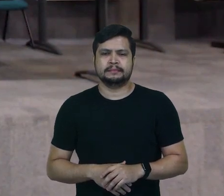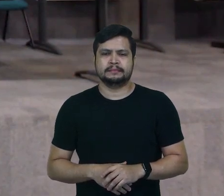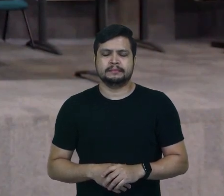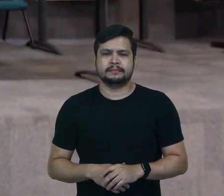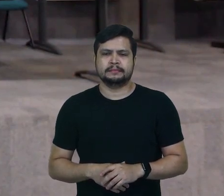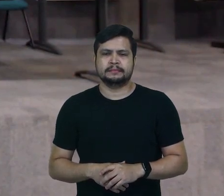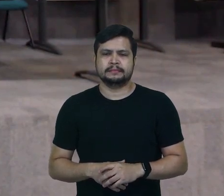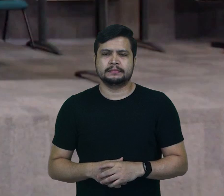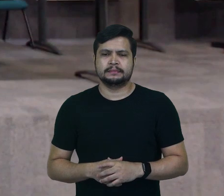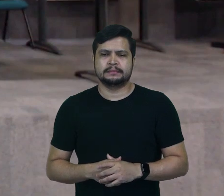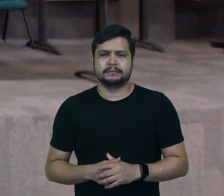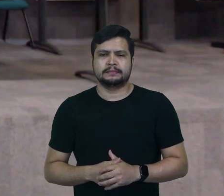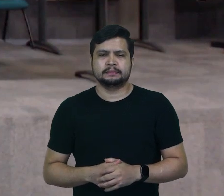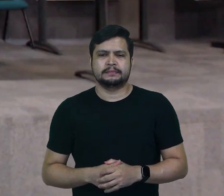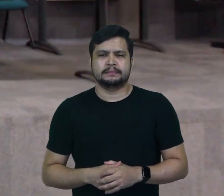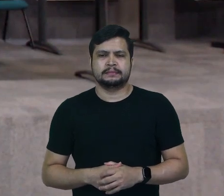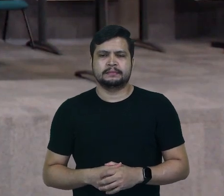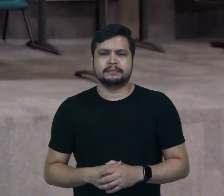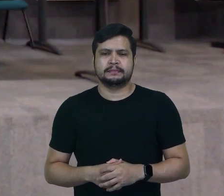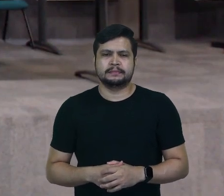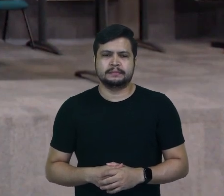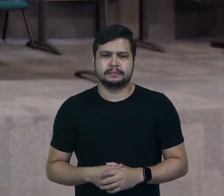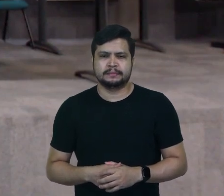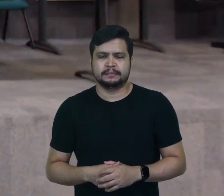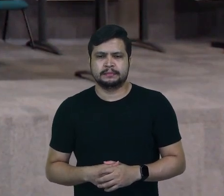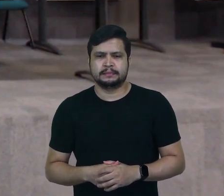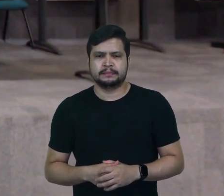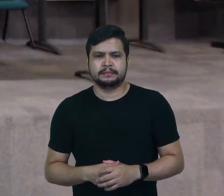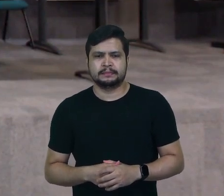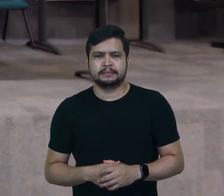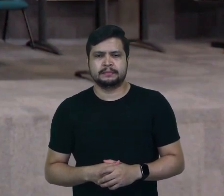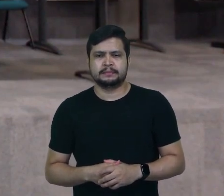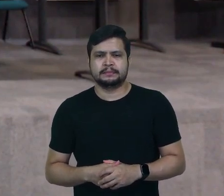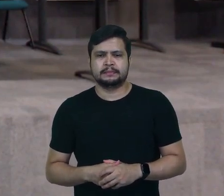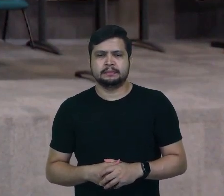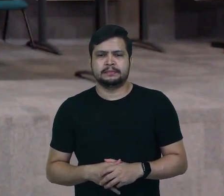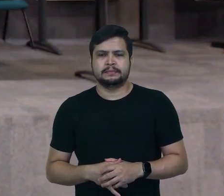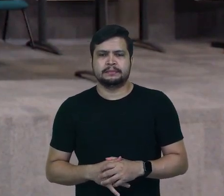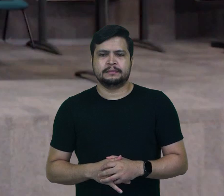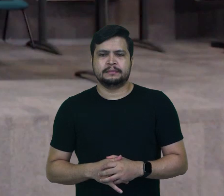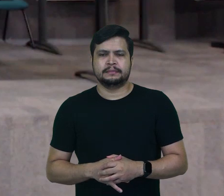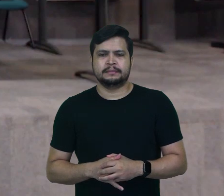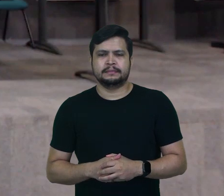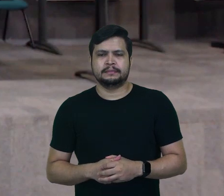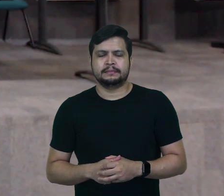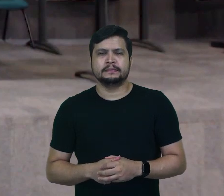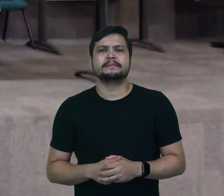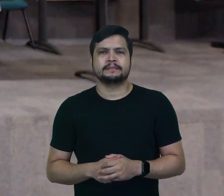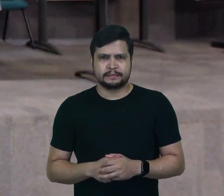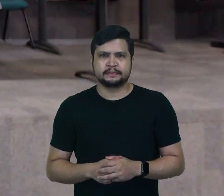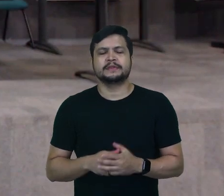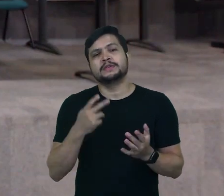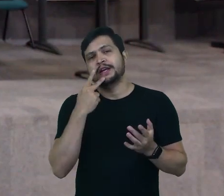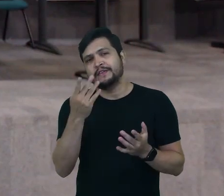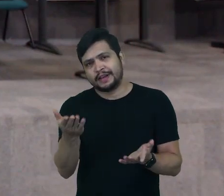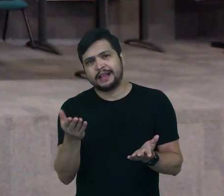Boa noite a todos. Clara, doutora Ana Clara, e eu peço a licença de poder te chamar de